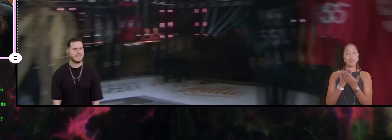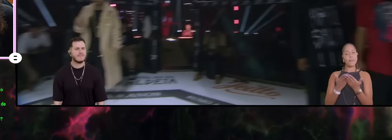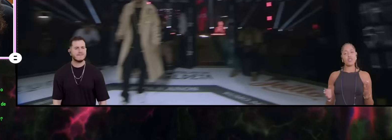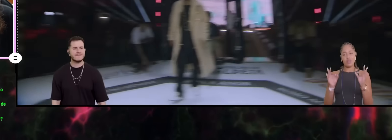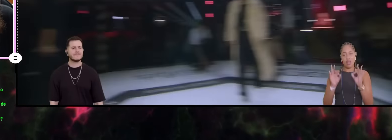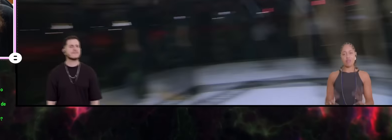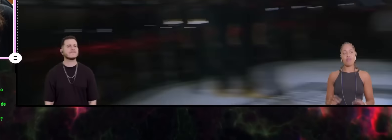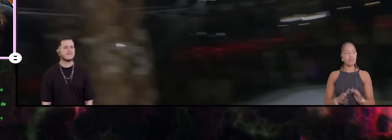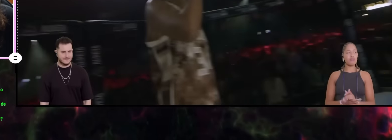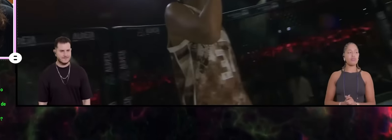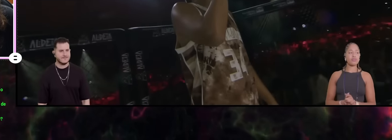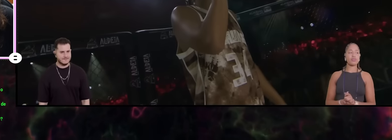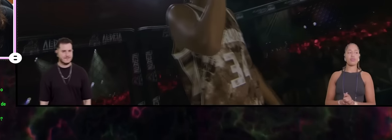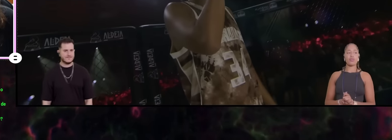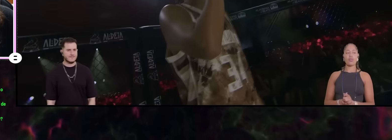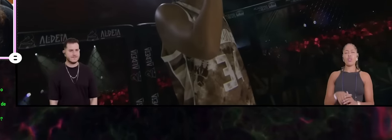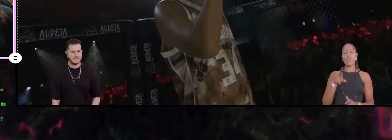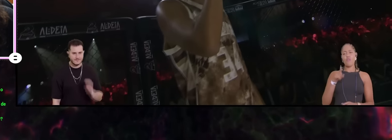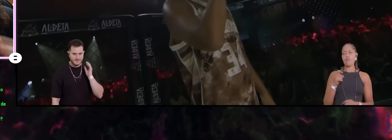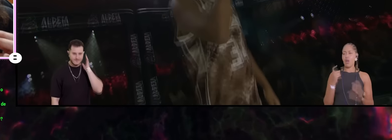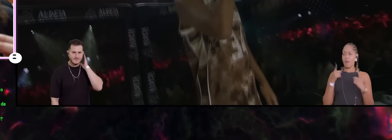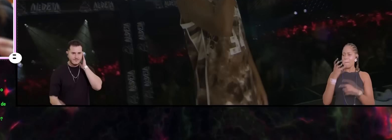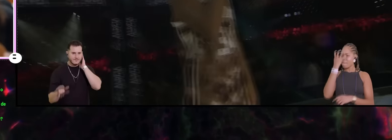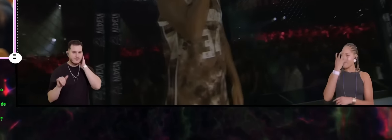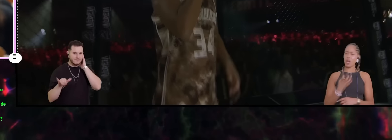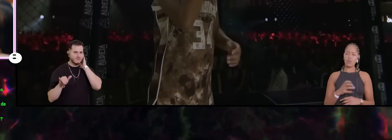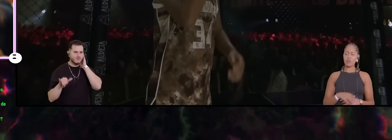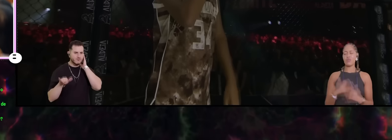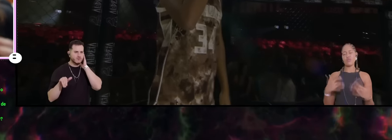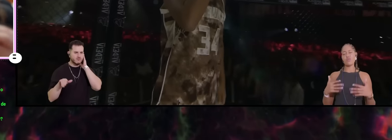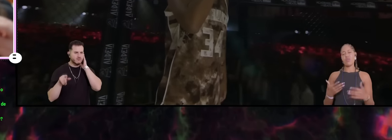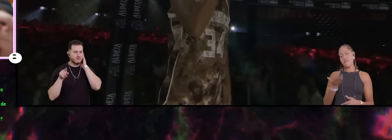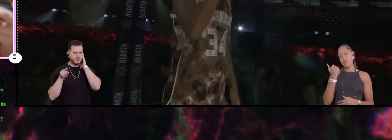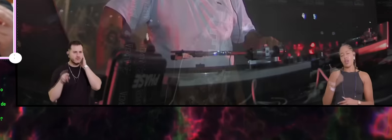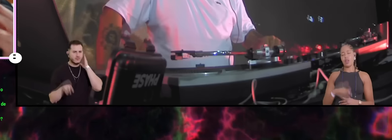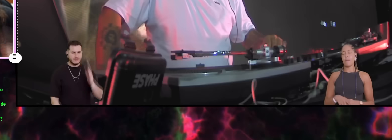amasso, mas os árbitros estão errando na votação.